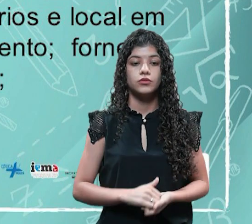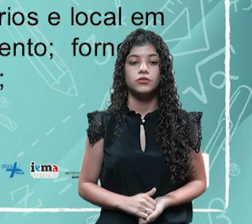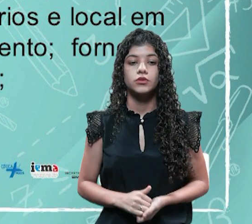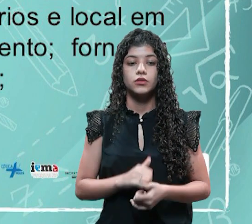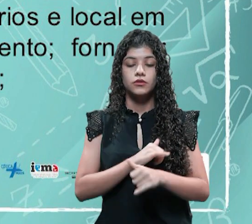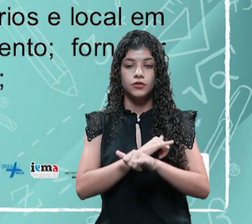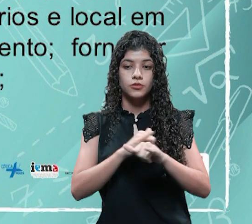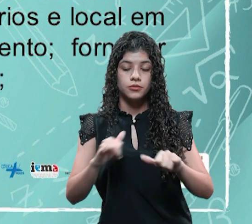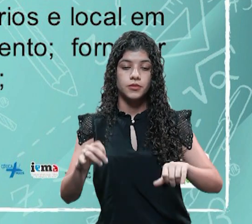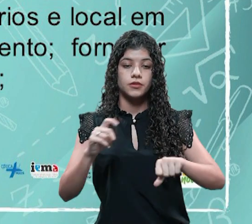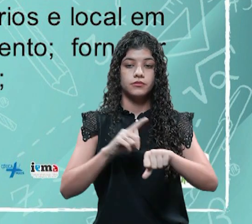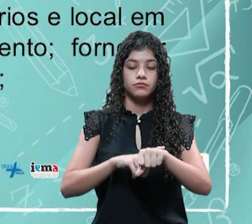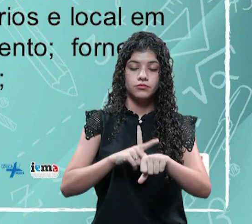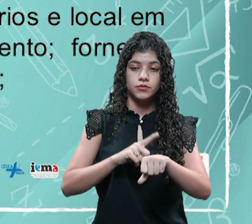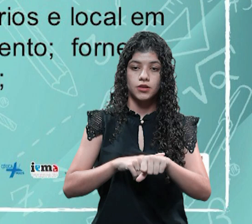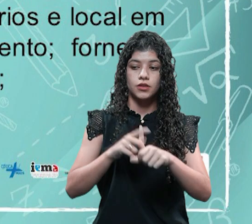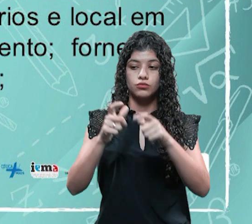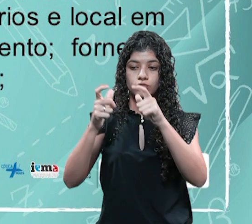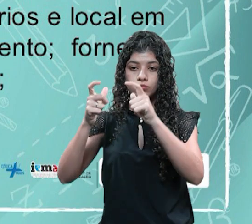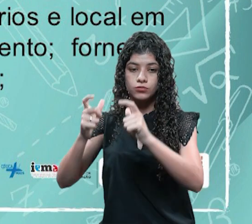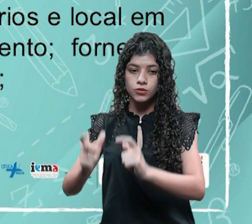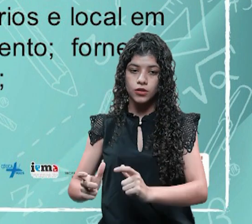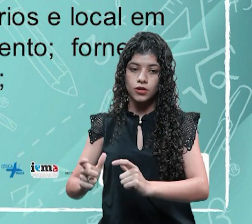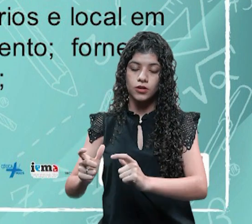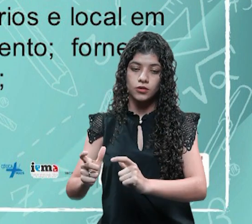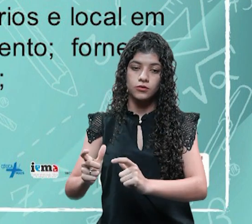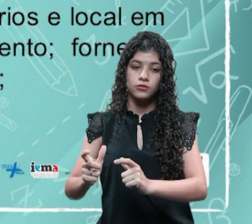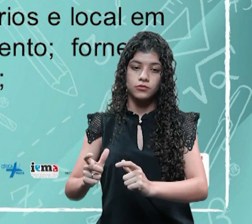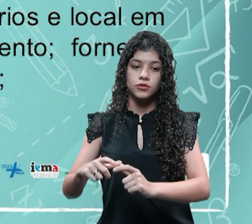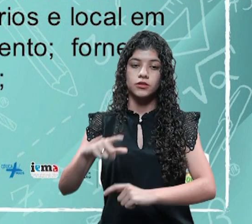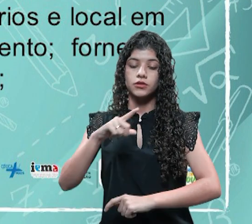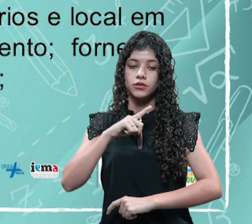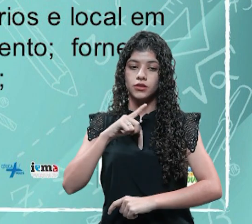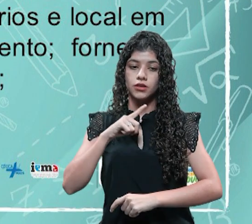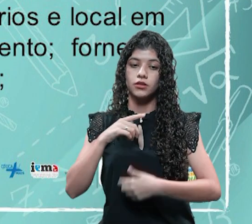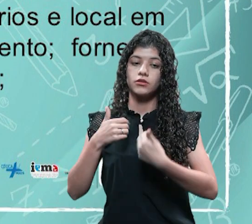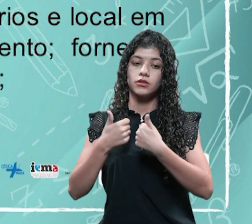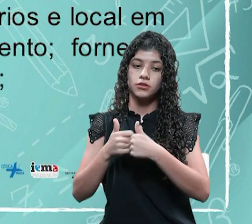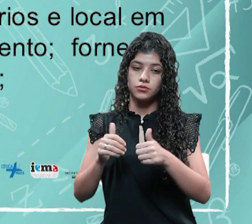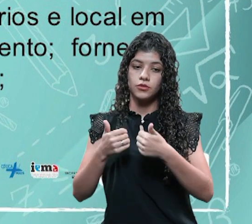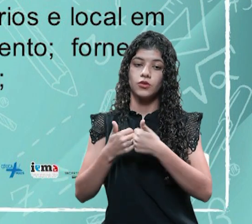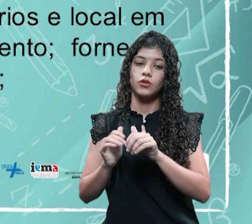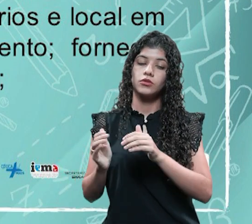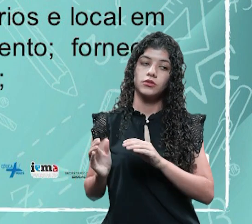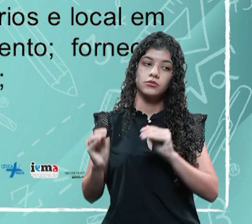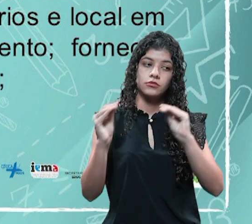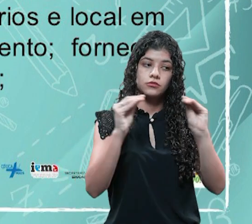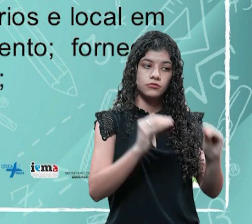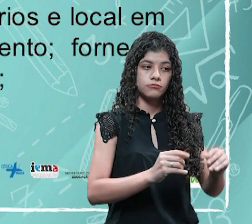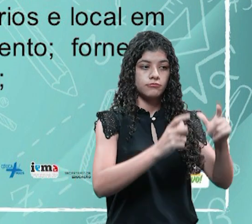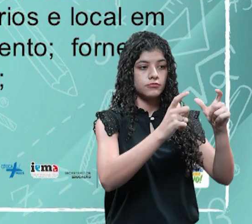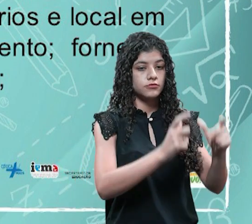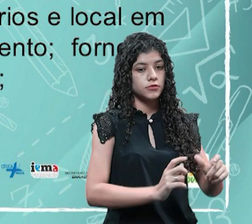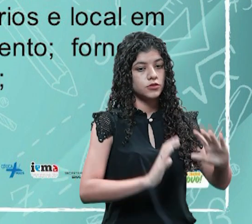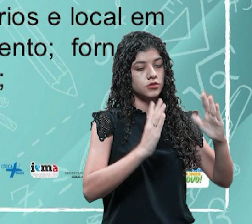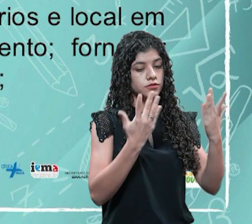bagagem, informar os horários, o local que sai o transporte para o